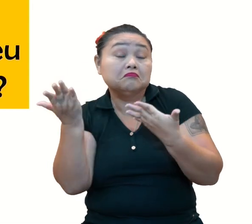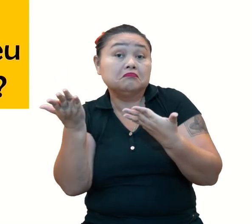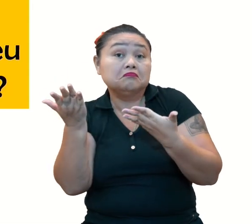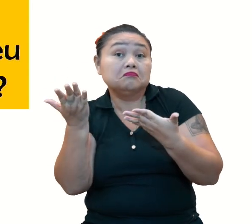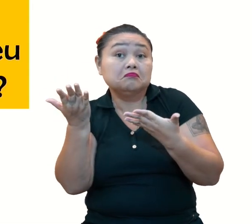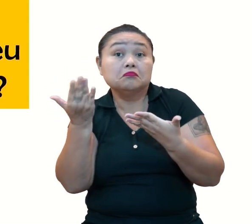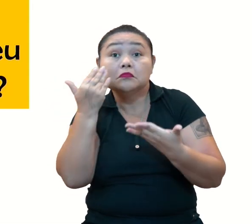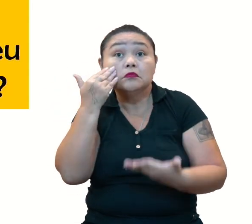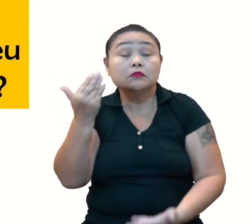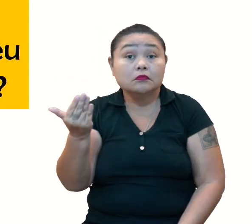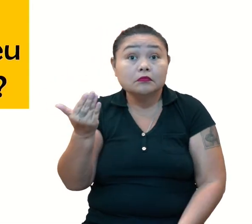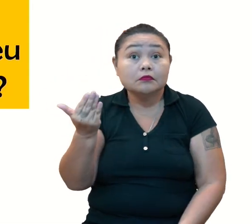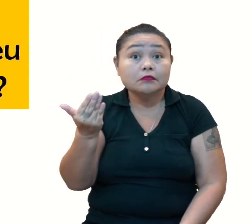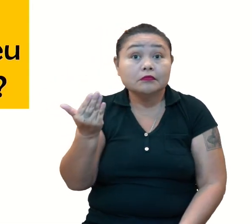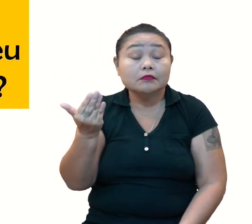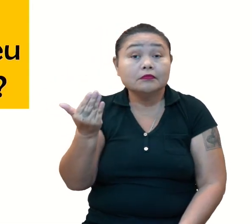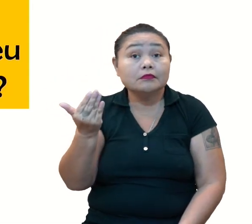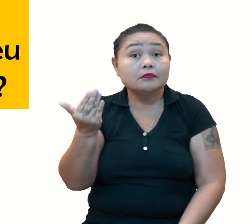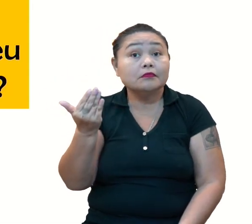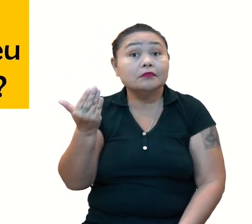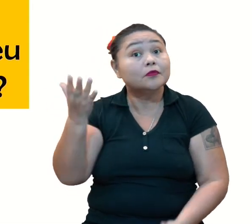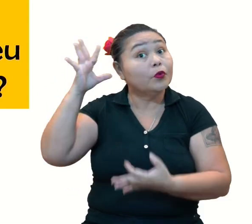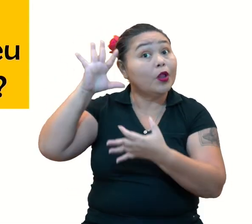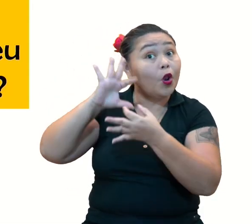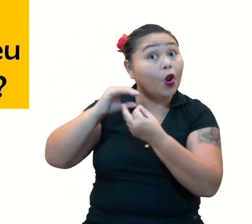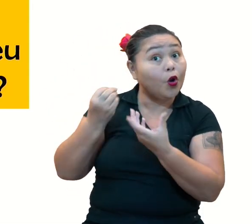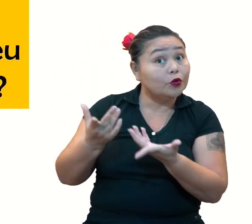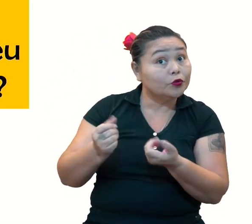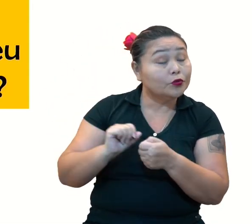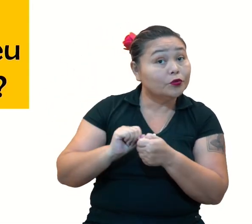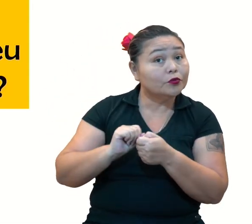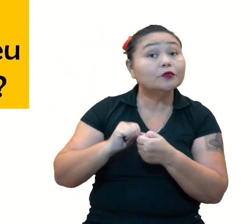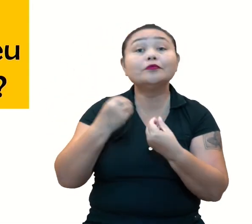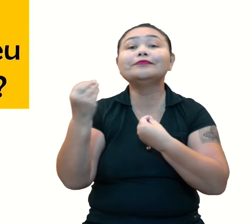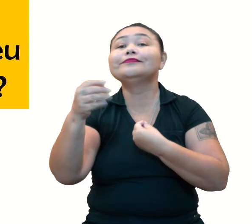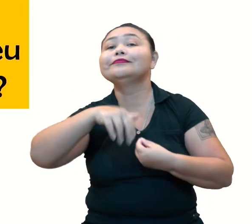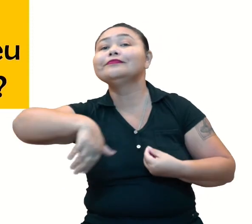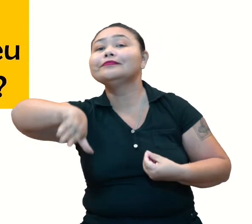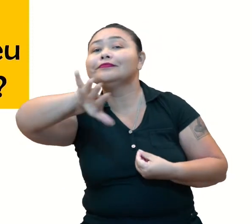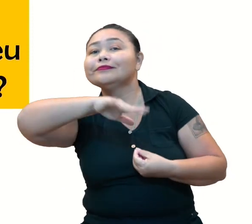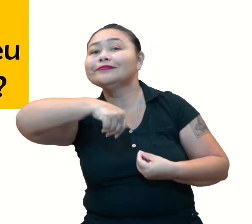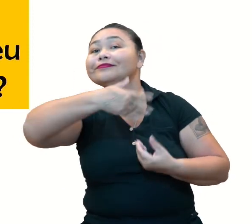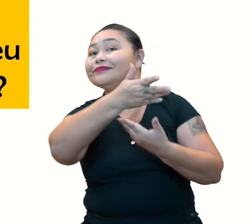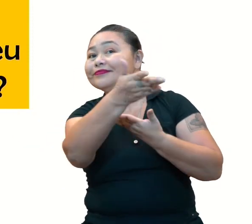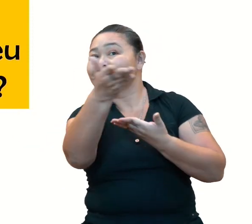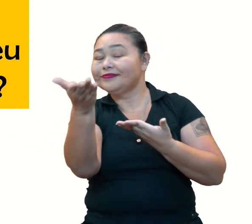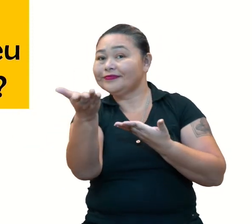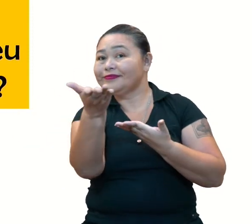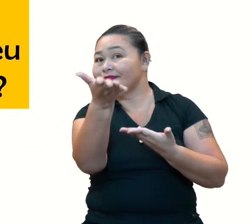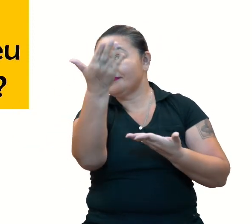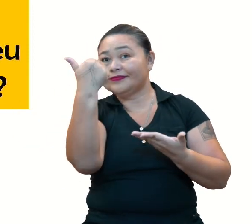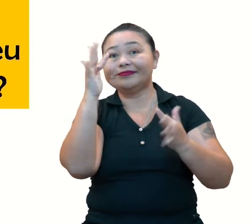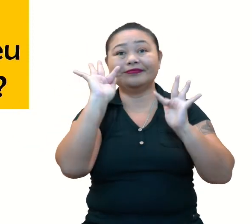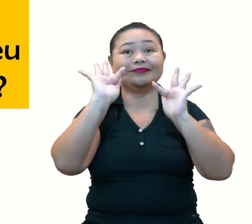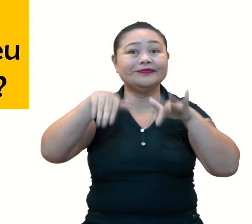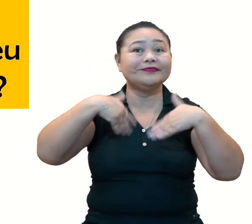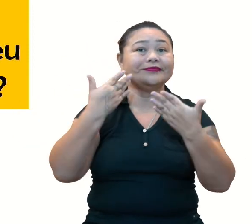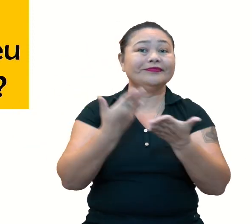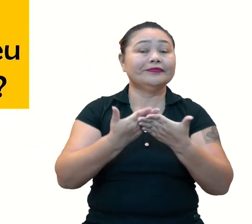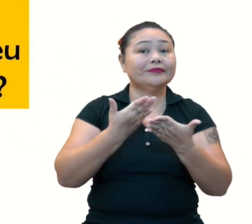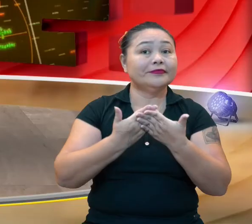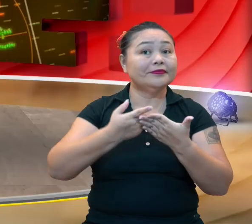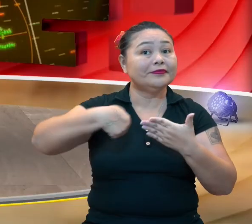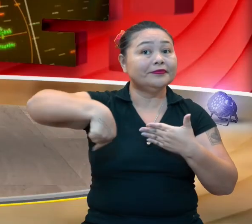é óbvio? É óbvio ou é lógico? E aí, galerinha, é com vocês, né? Então, vamos lá agora finalizar a nossa aula, mas